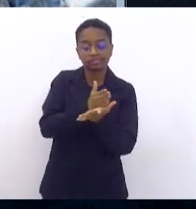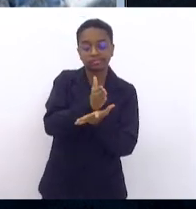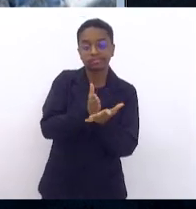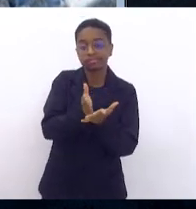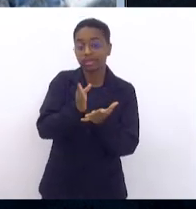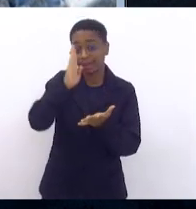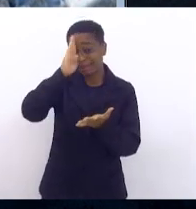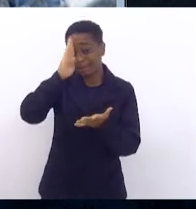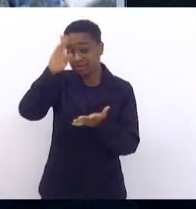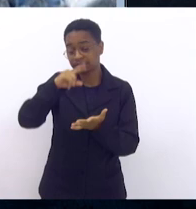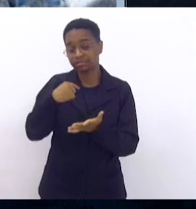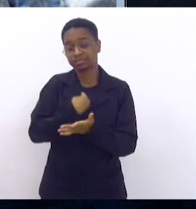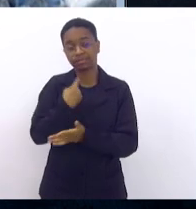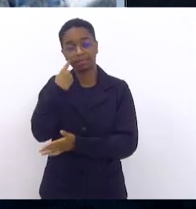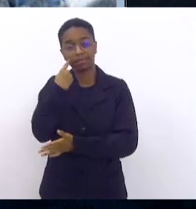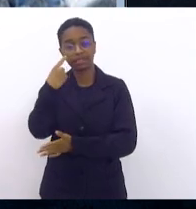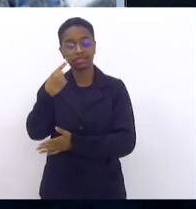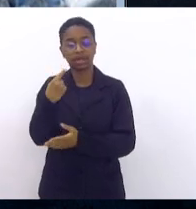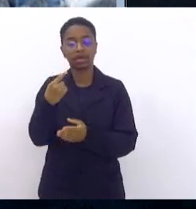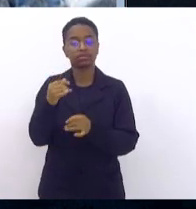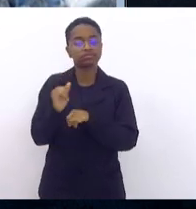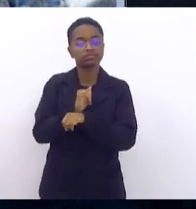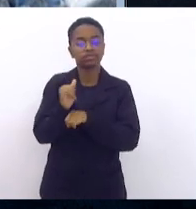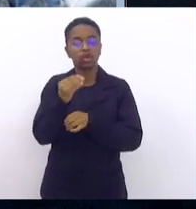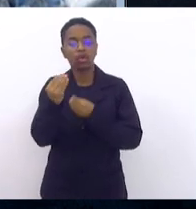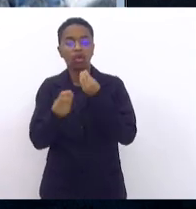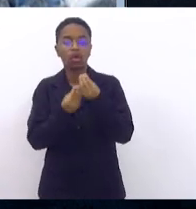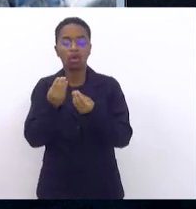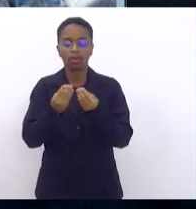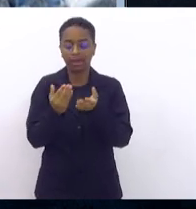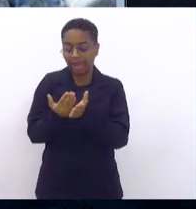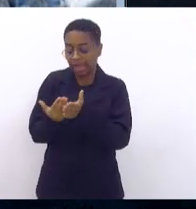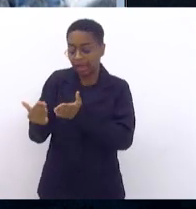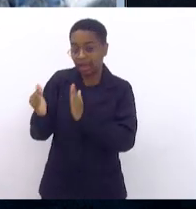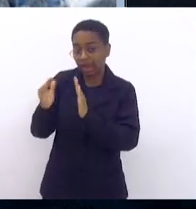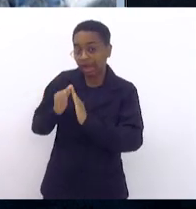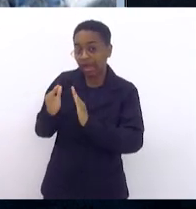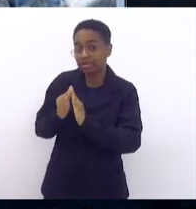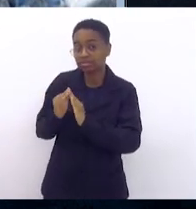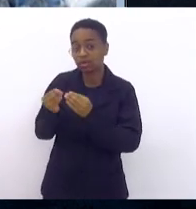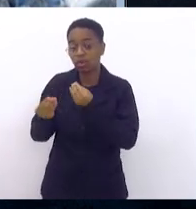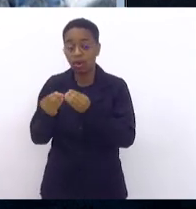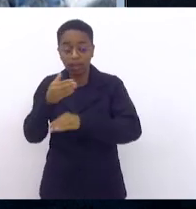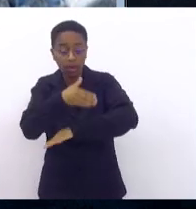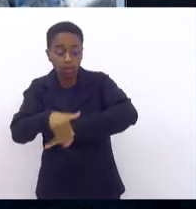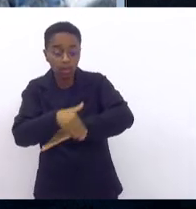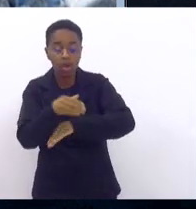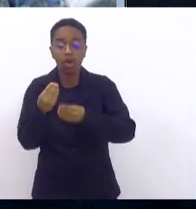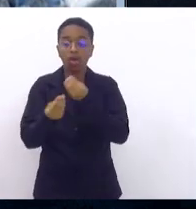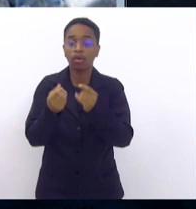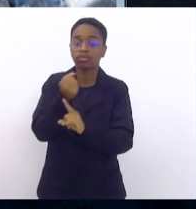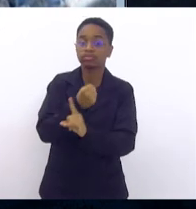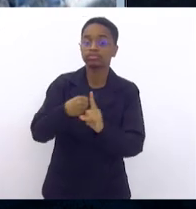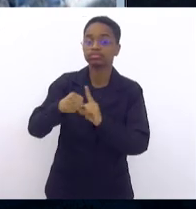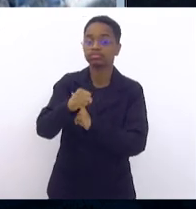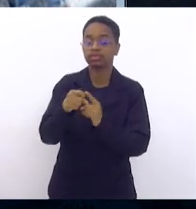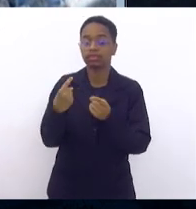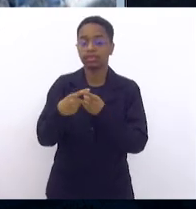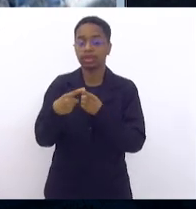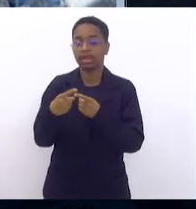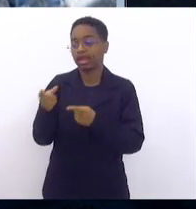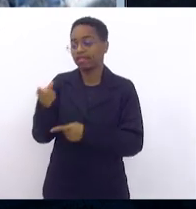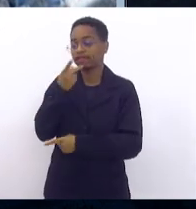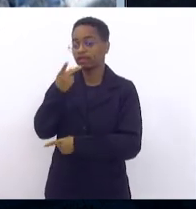para se pensar em como começa a dar casa para Rua para a sociedade Gladstone falou